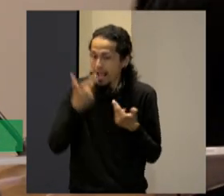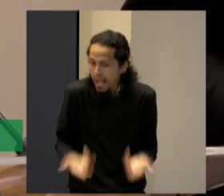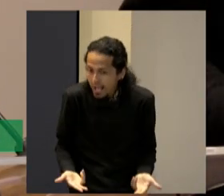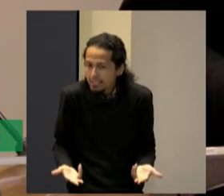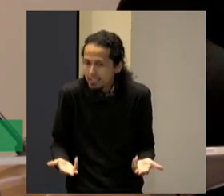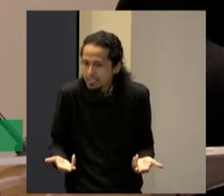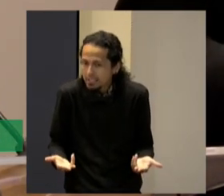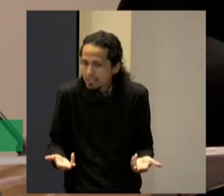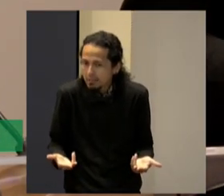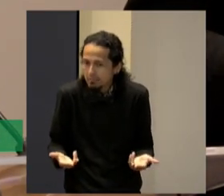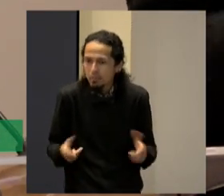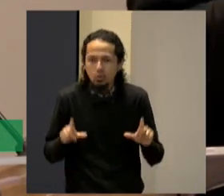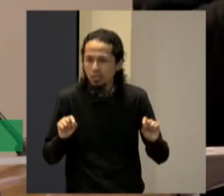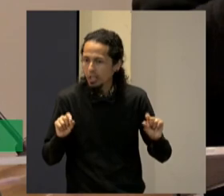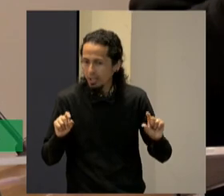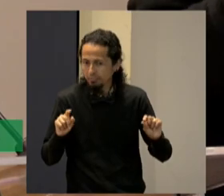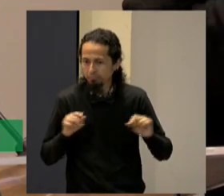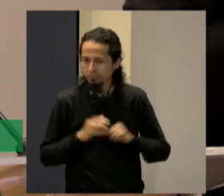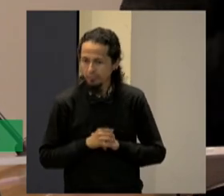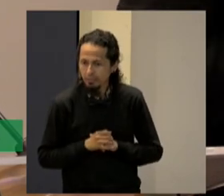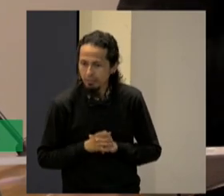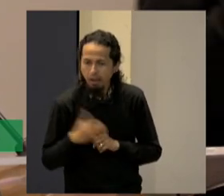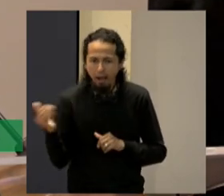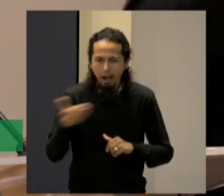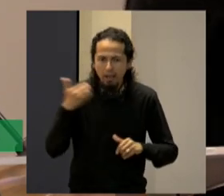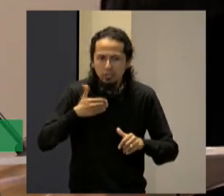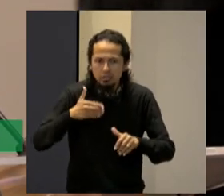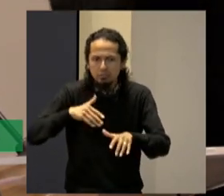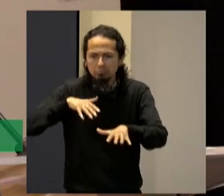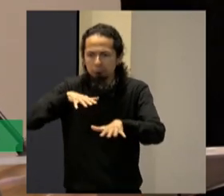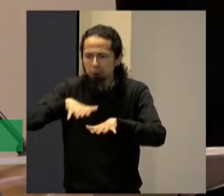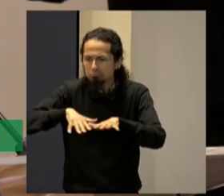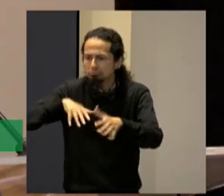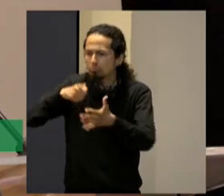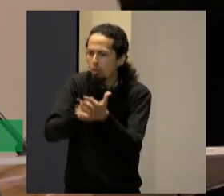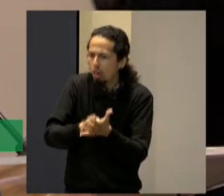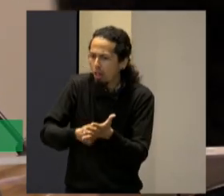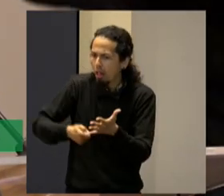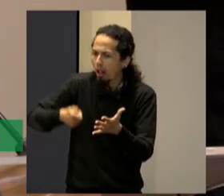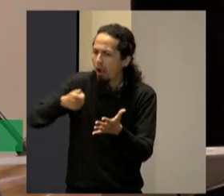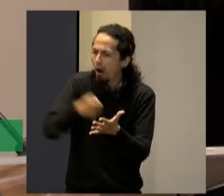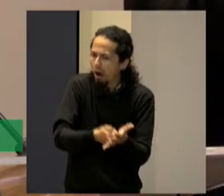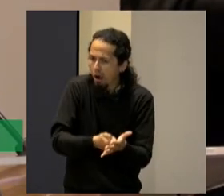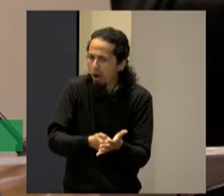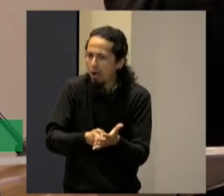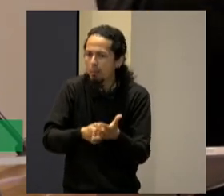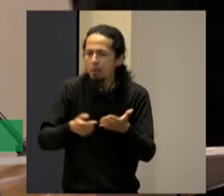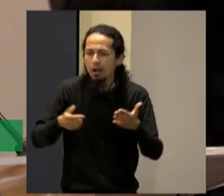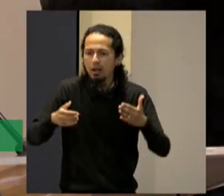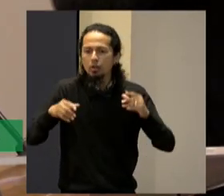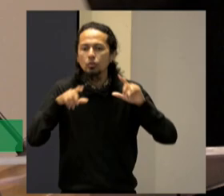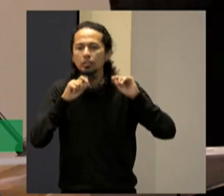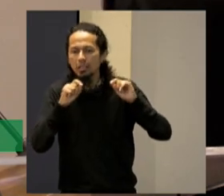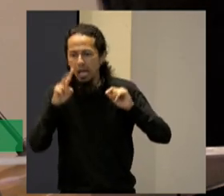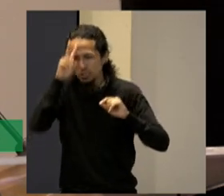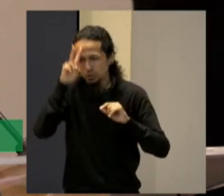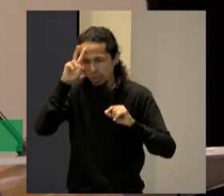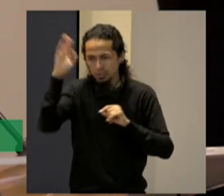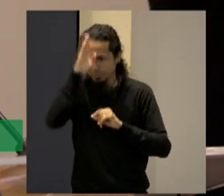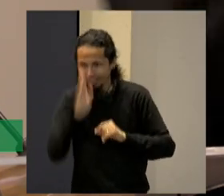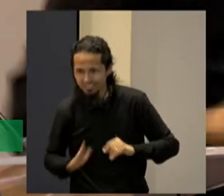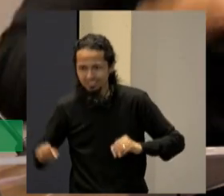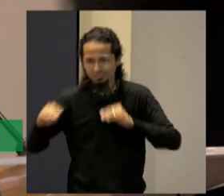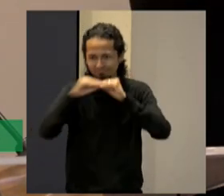desse contexto em que nós estamos em movimento, em luta, para o equilíbrio da história do Brasil, e